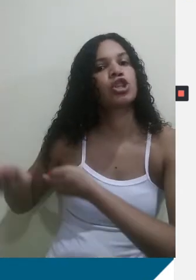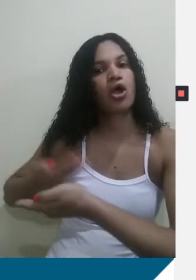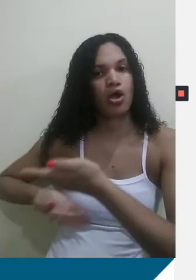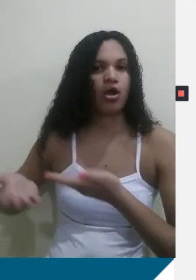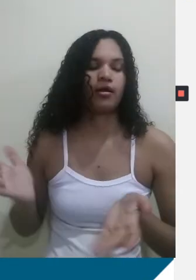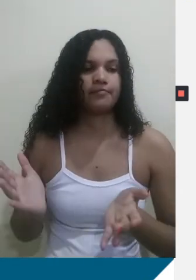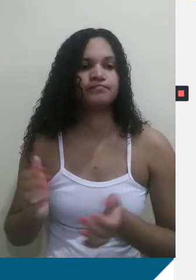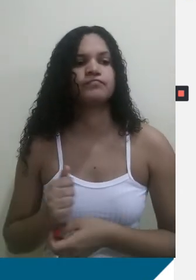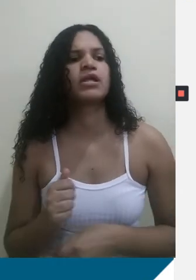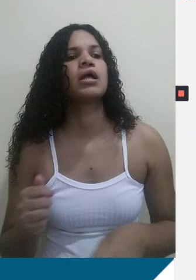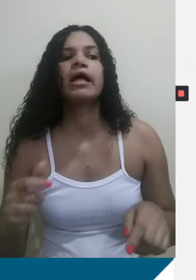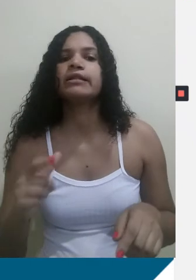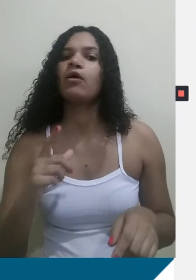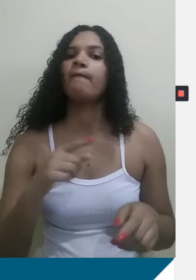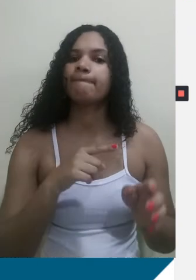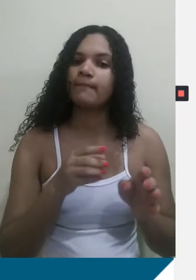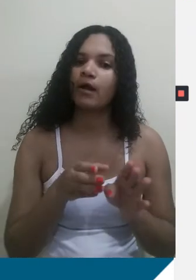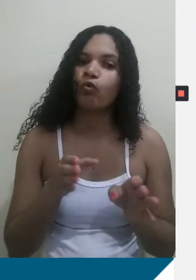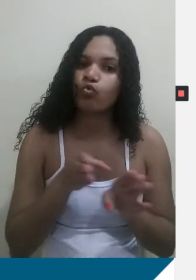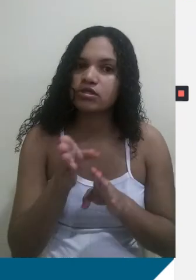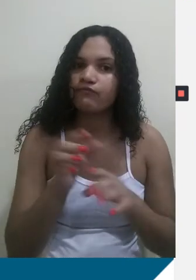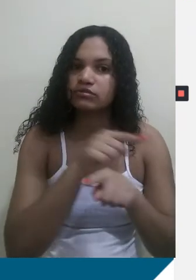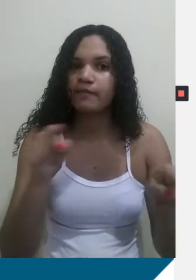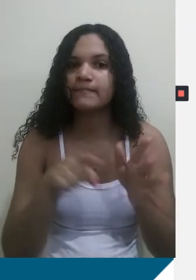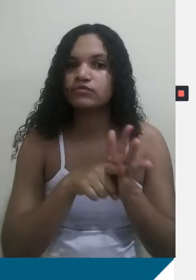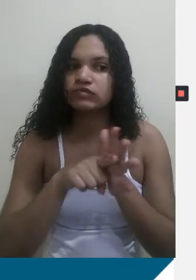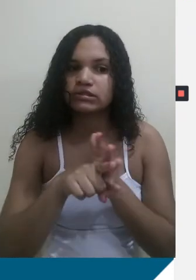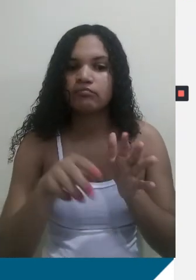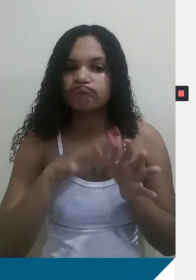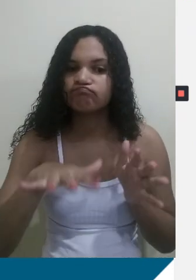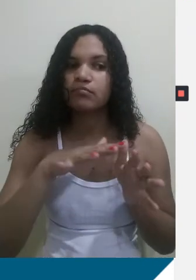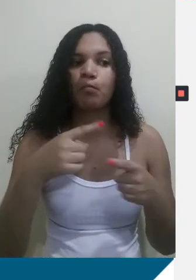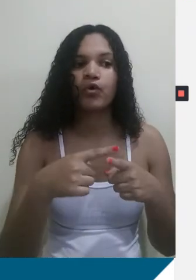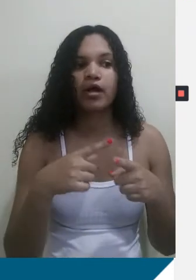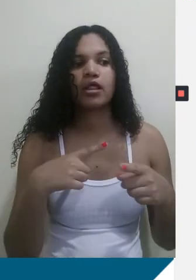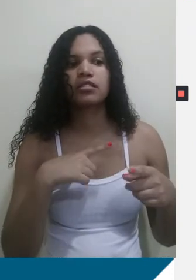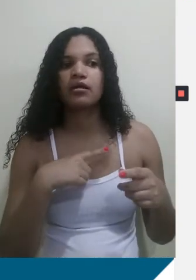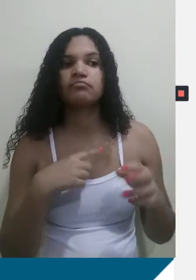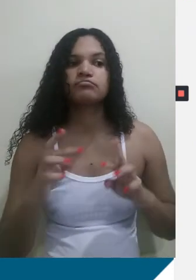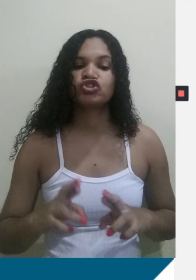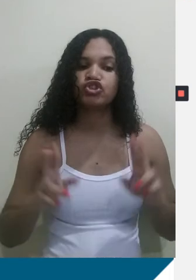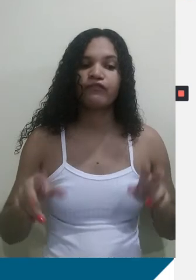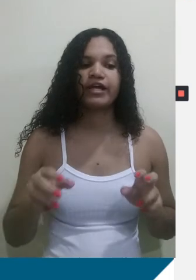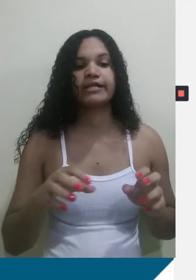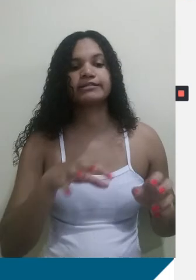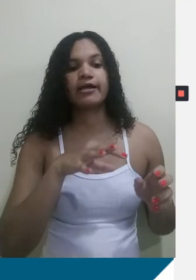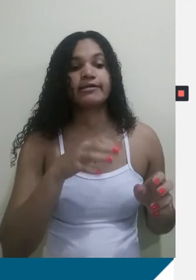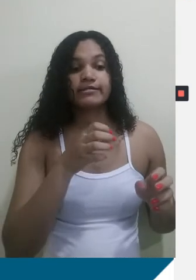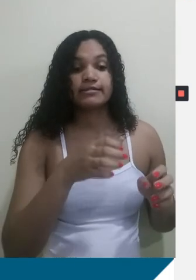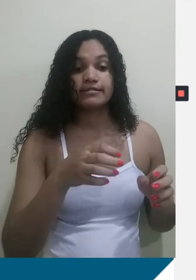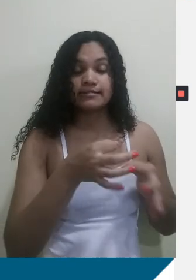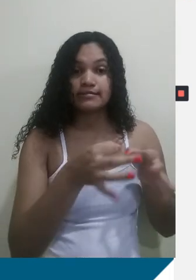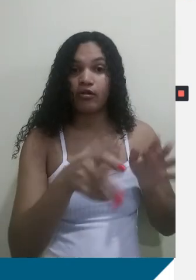célula eucariótica e é uma distinção básica entre células eucarióticas e células